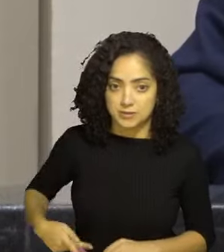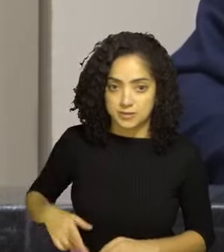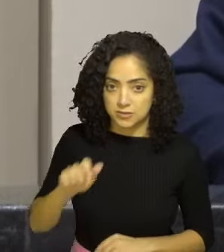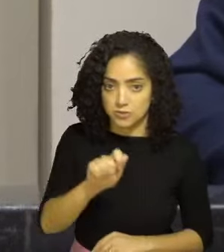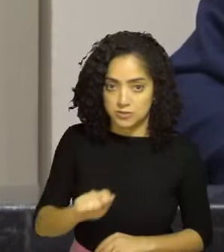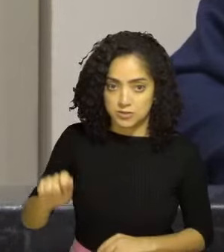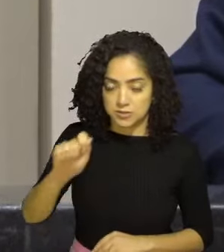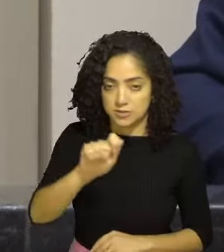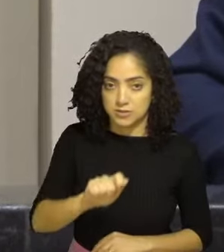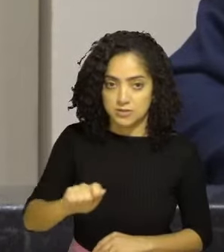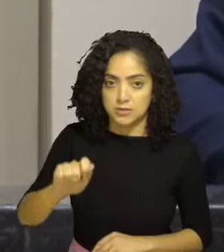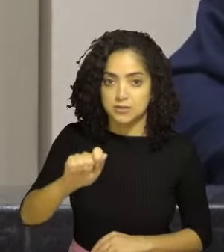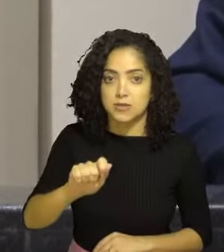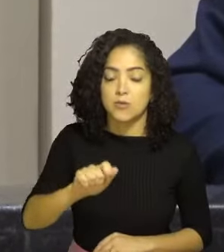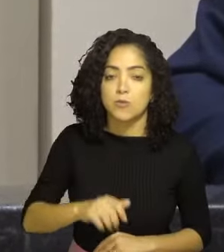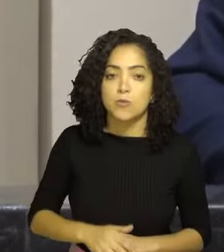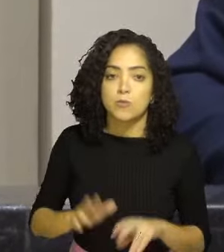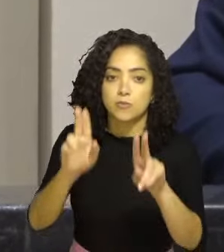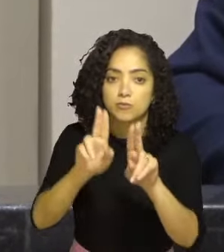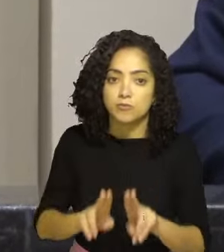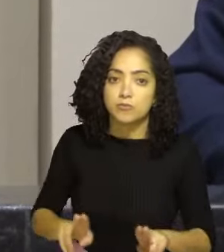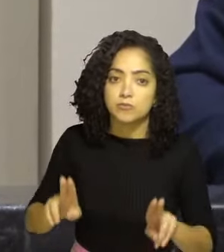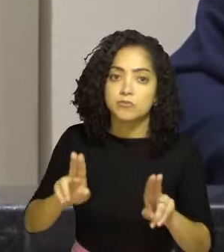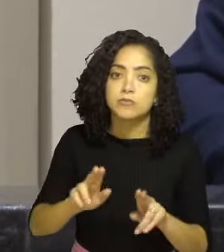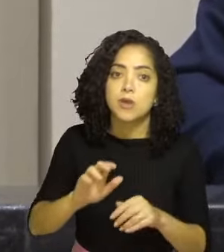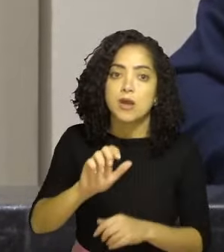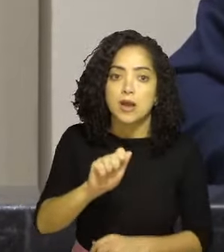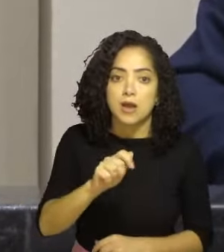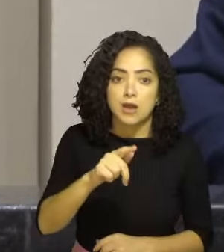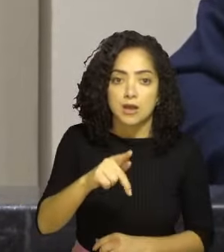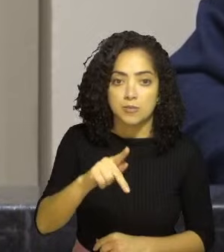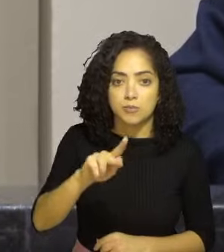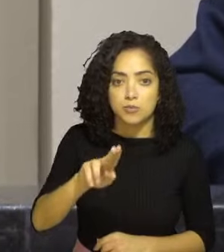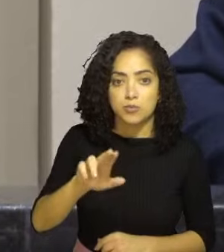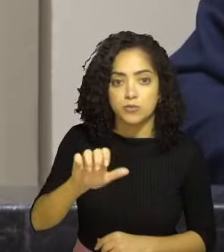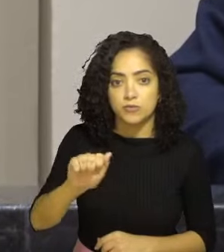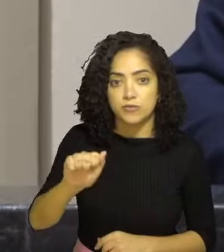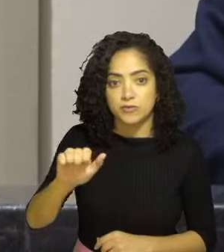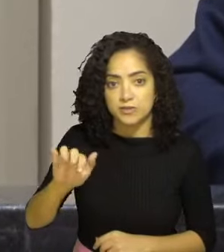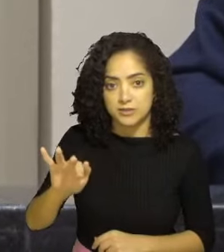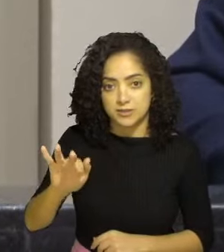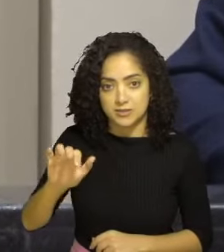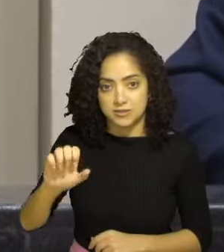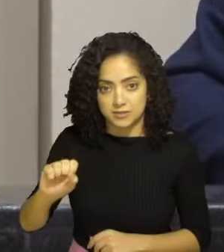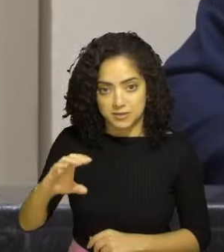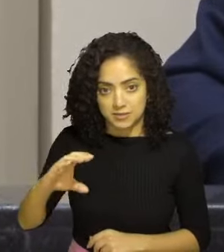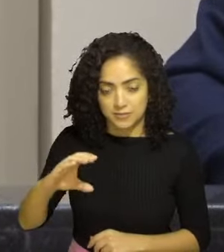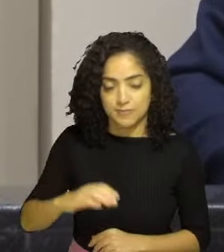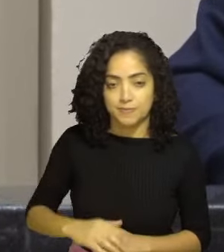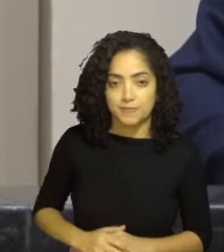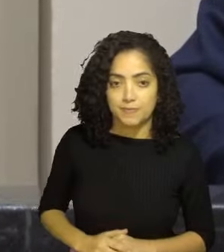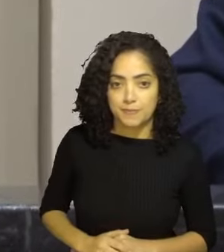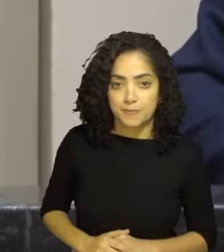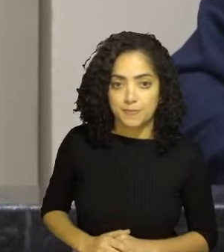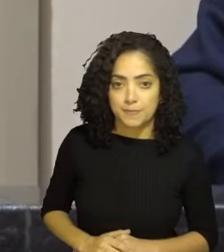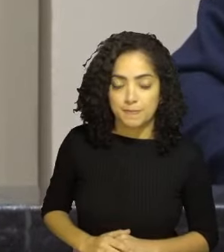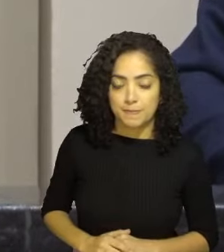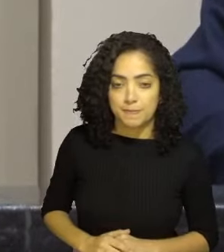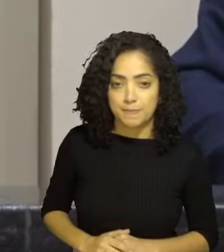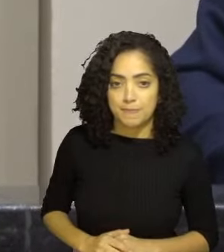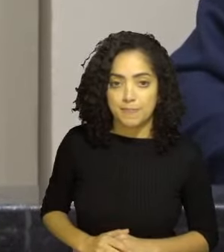da Universidade Federal de Santa Catarina, a PUFSC, José Guadalupe Fletes,